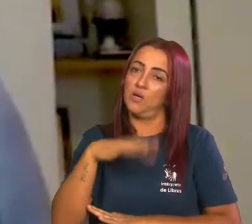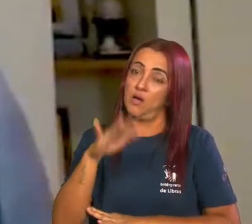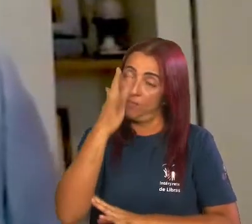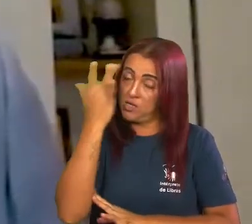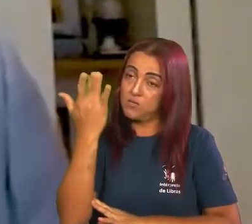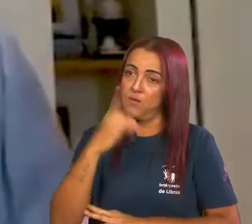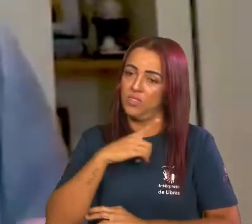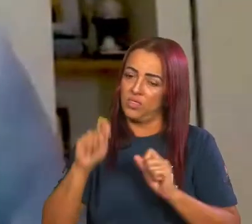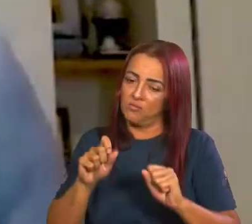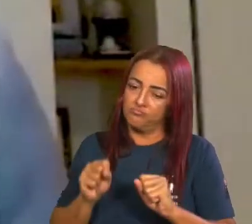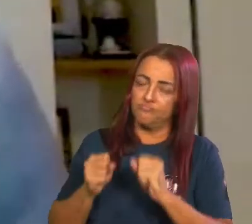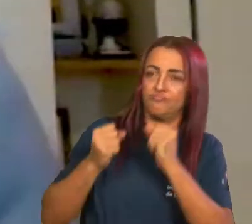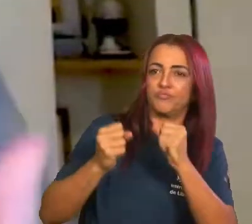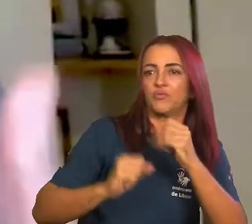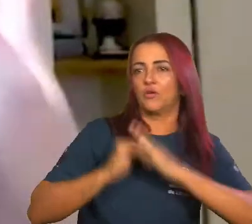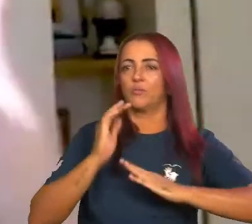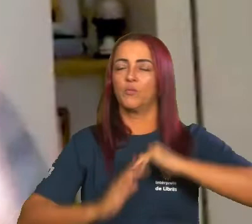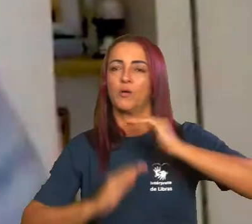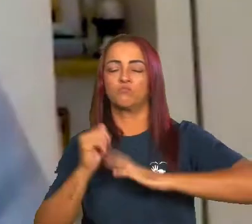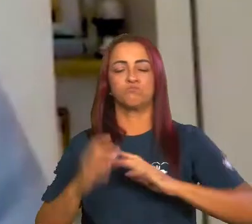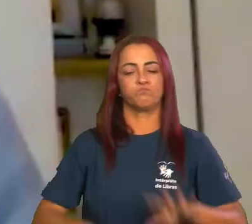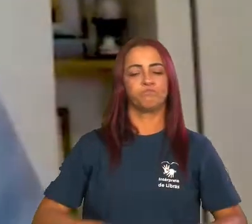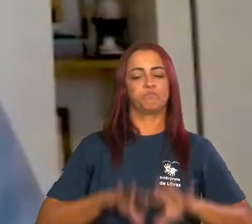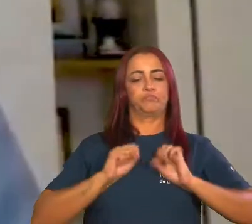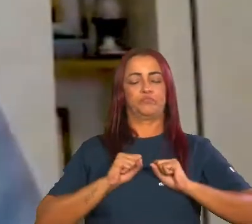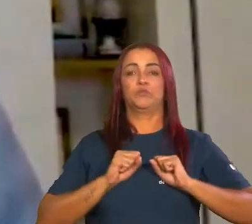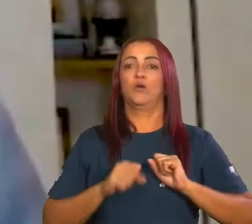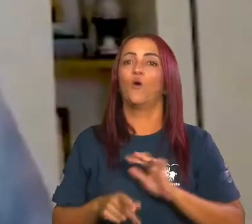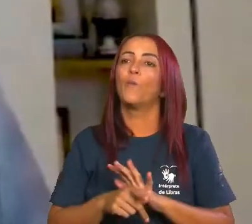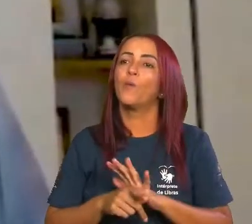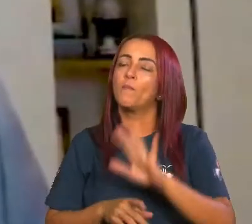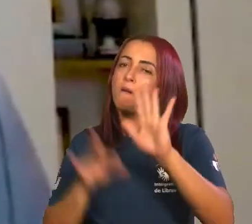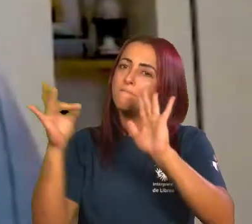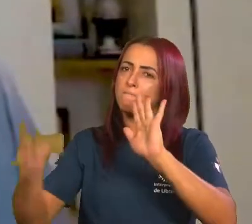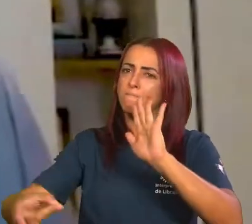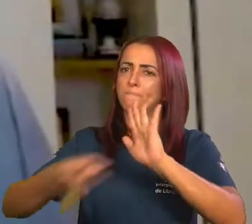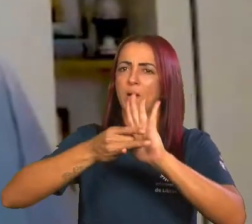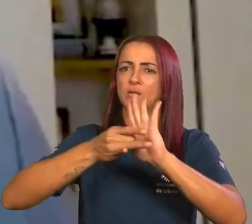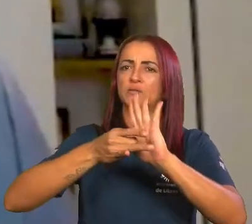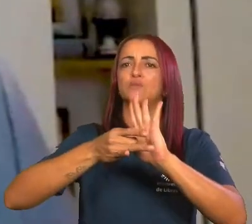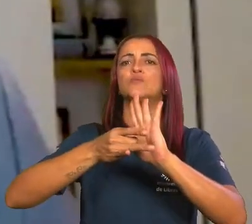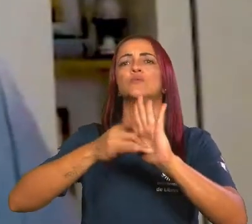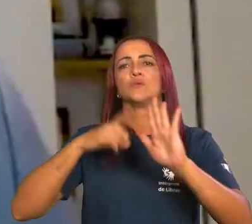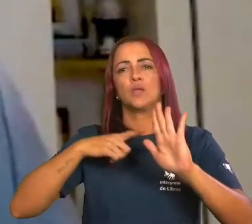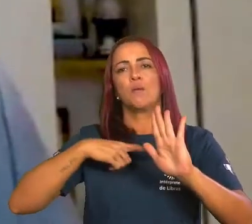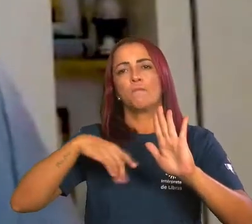se empoderaram e se tornaram realmente mais